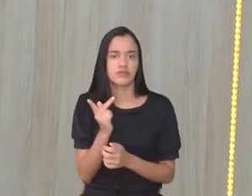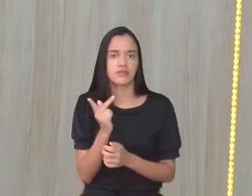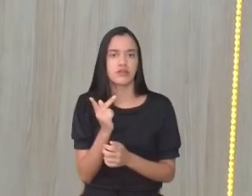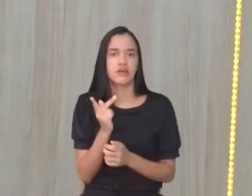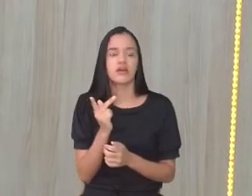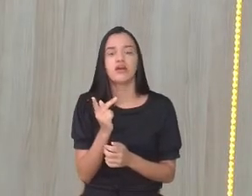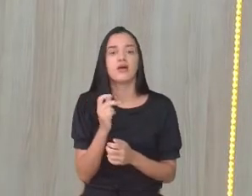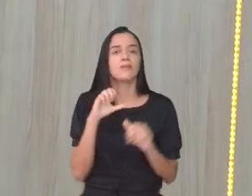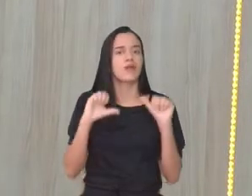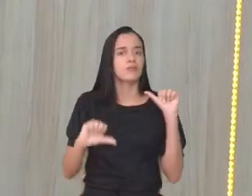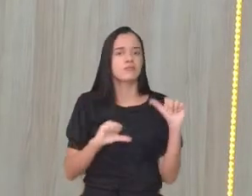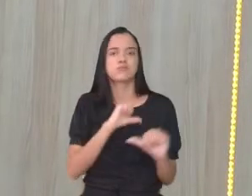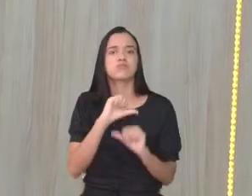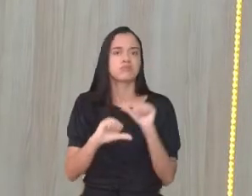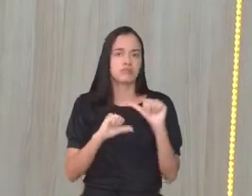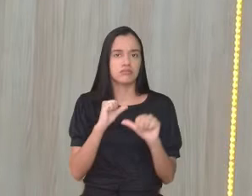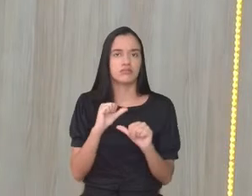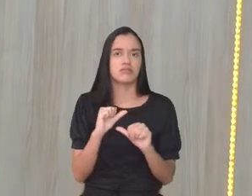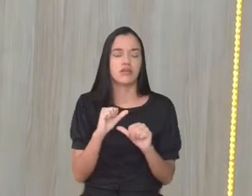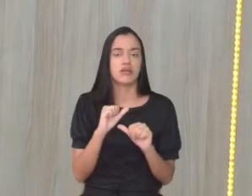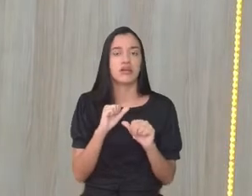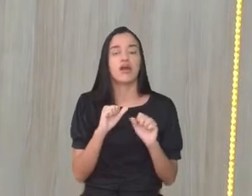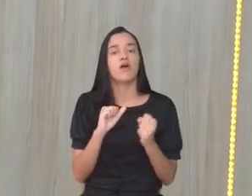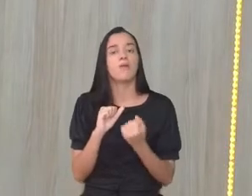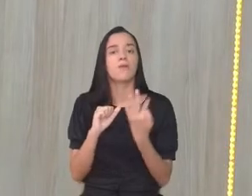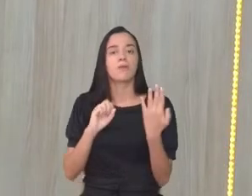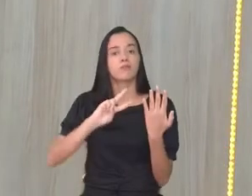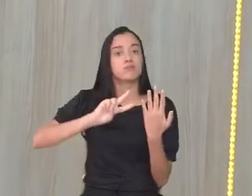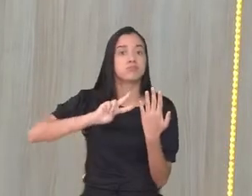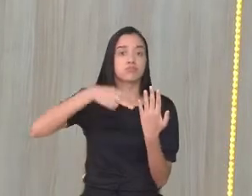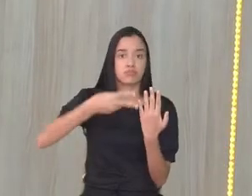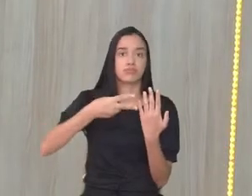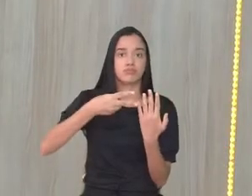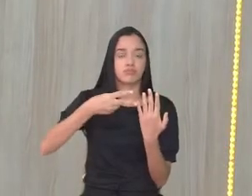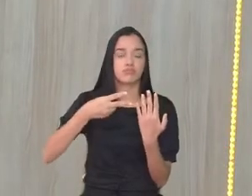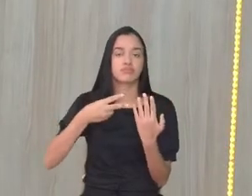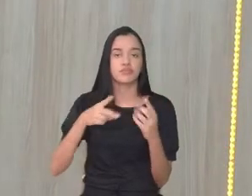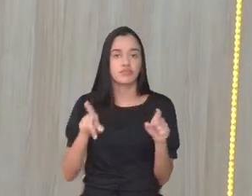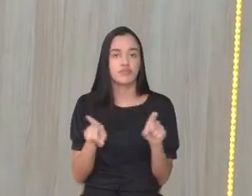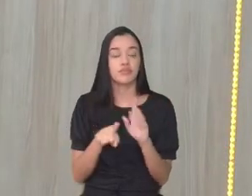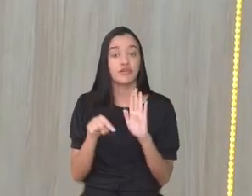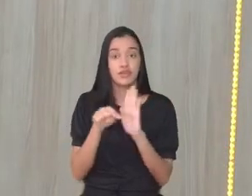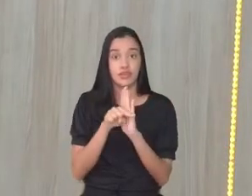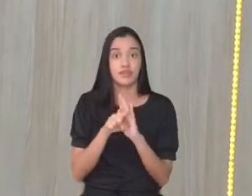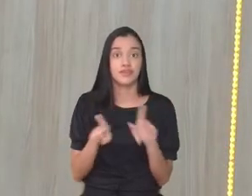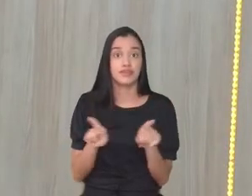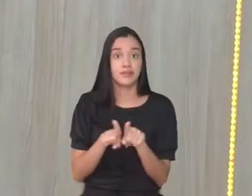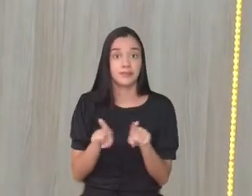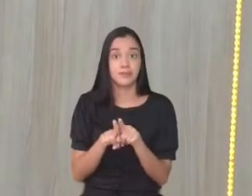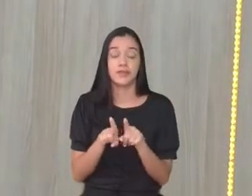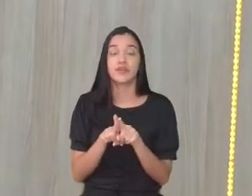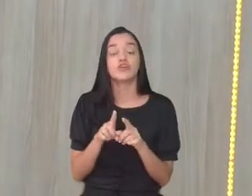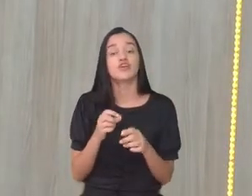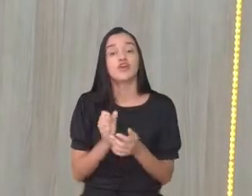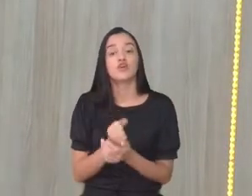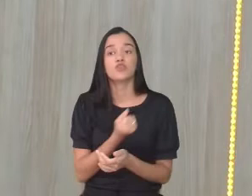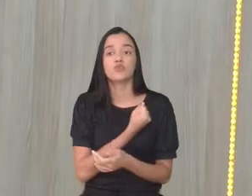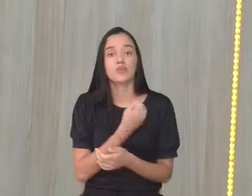para transformar uma potência de base 10 com expoente negativo em um número decimal.